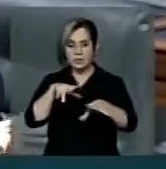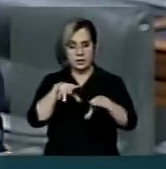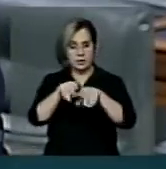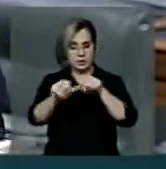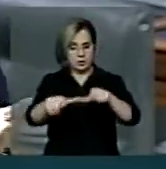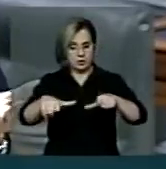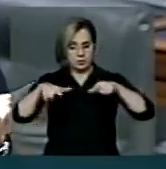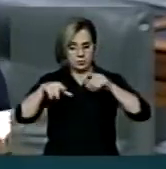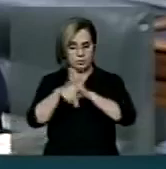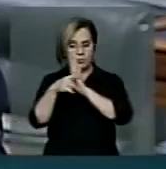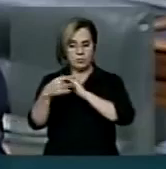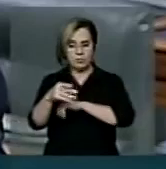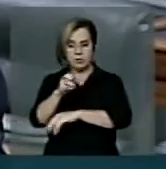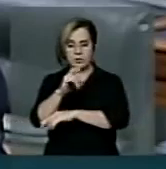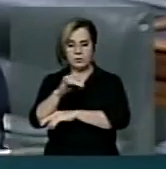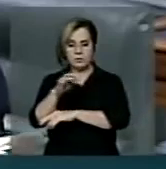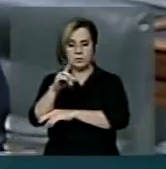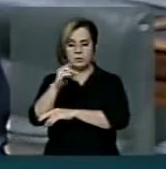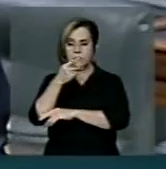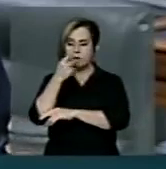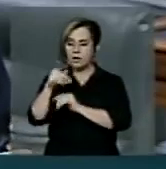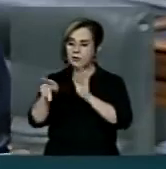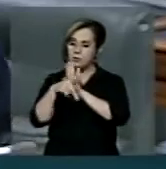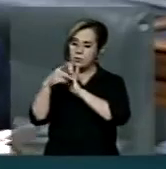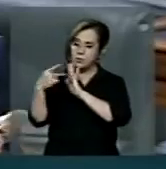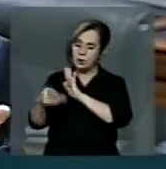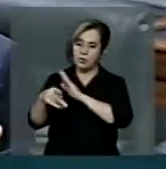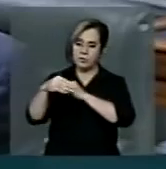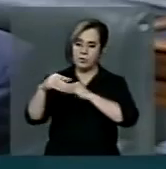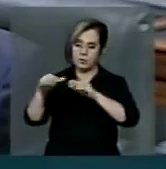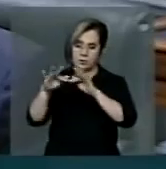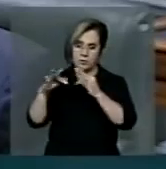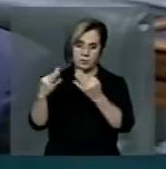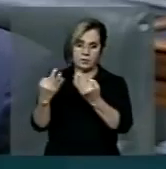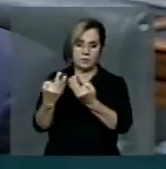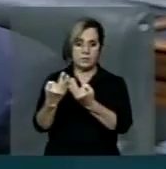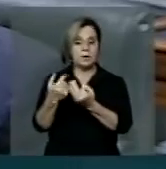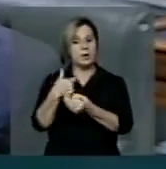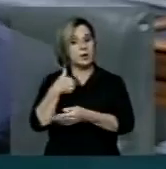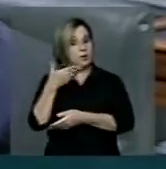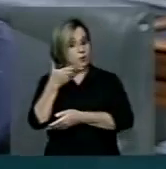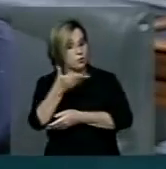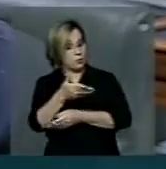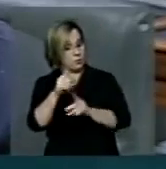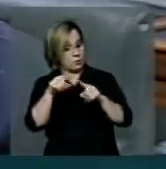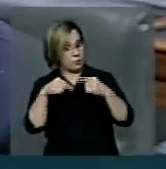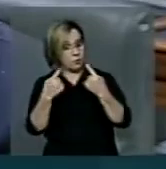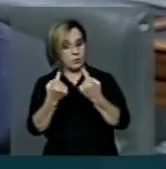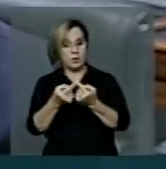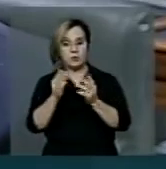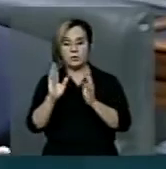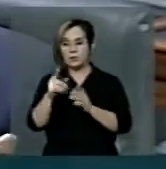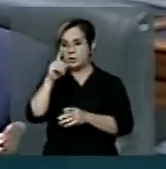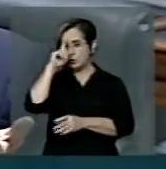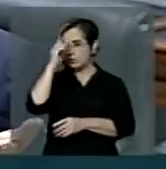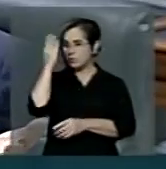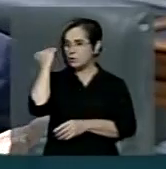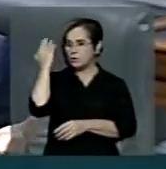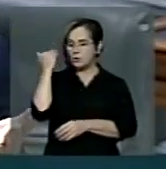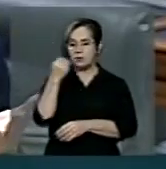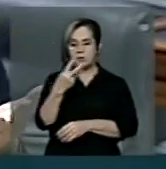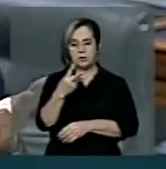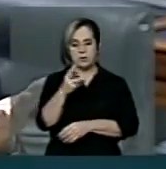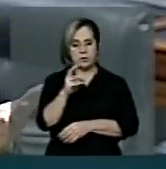que é propriedade deles. Eu tive numa reunião há 30 dias atrás, onde